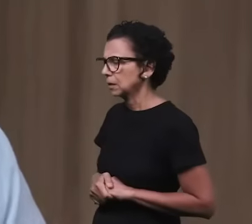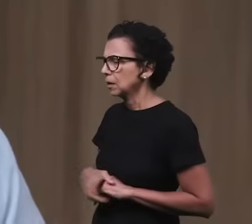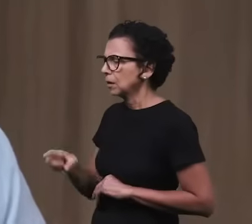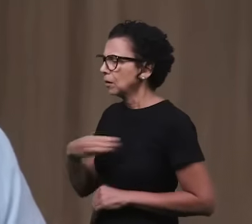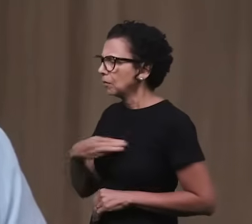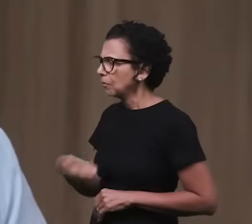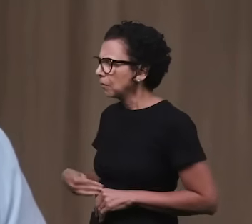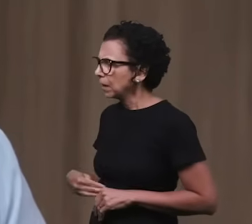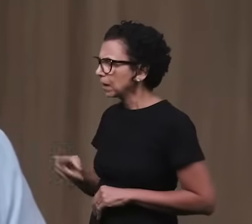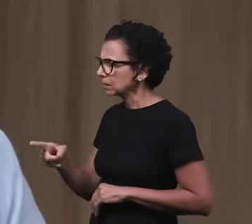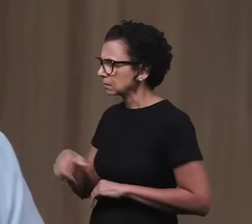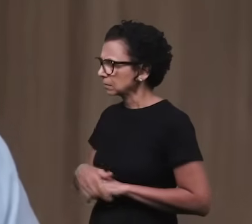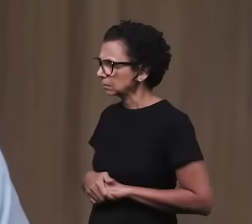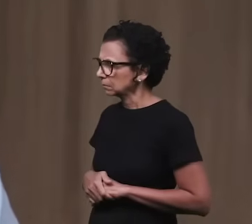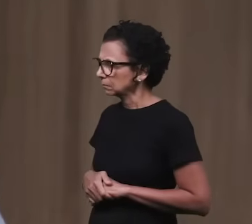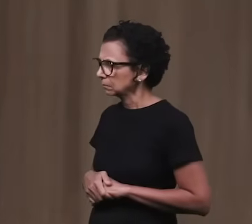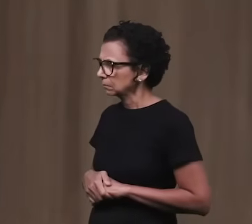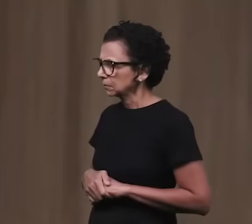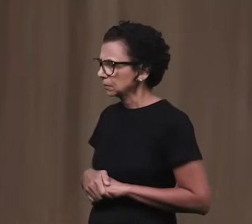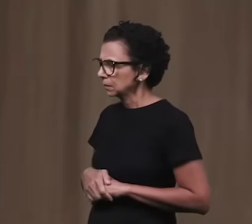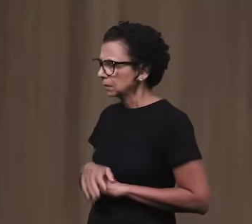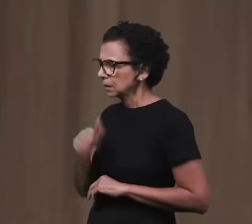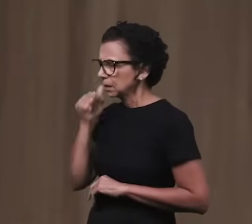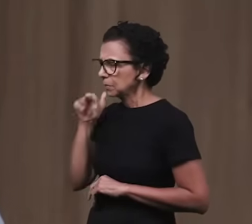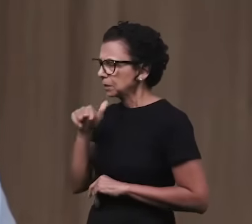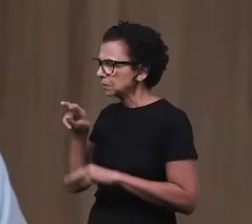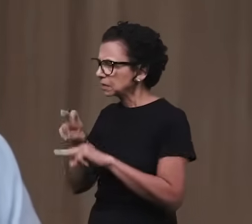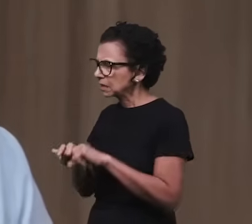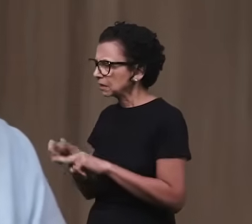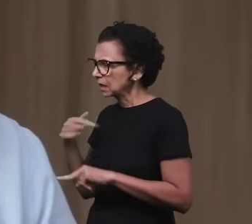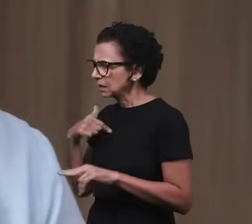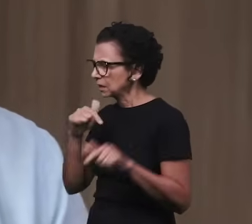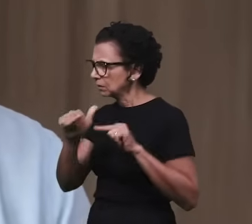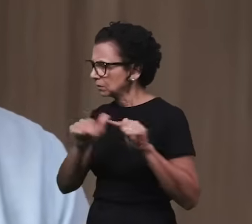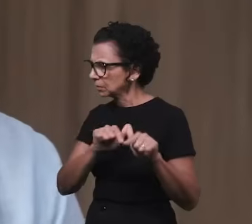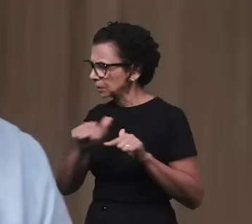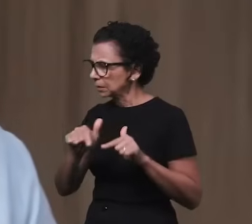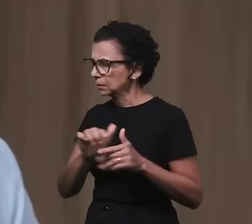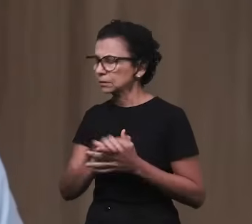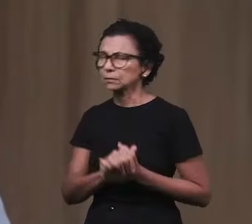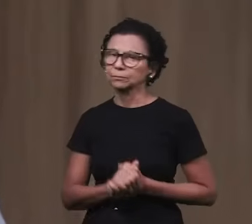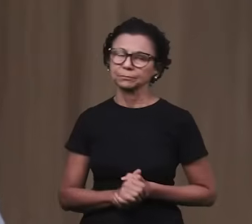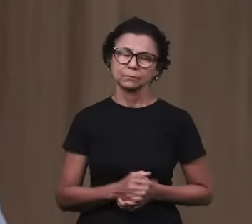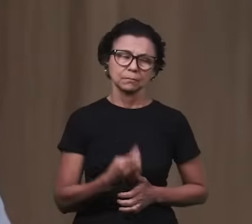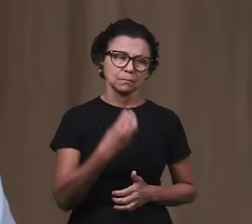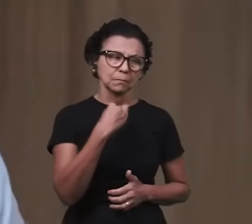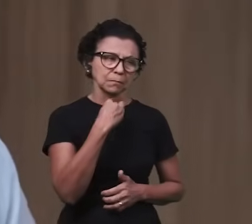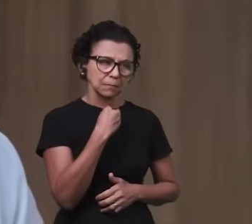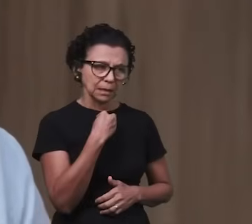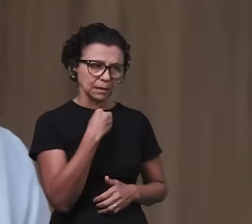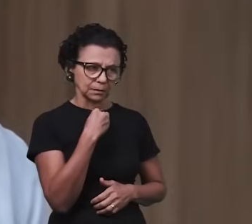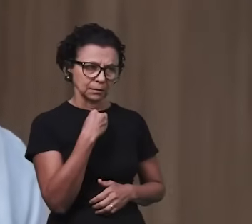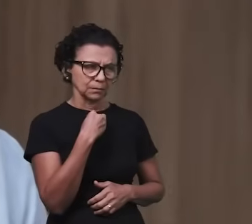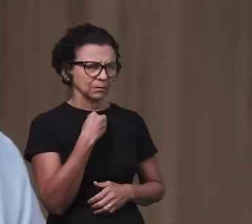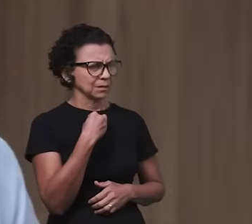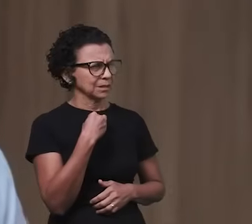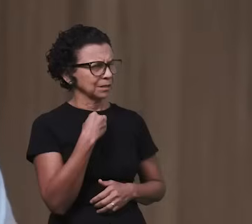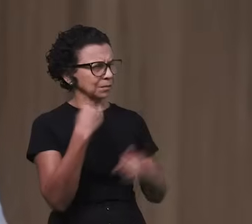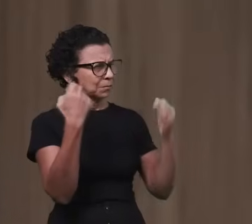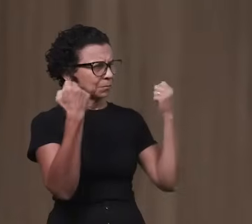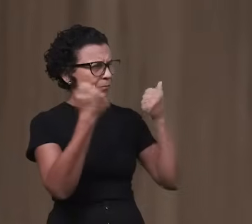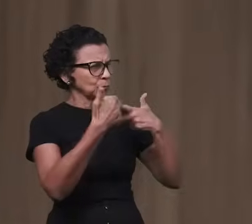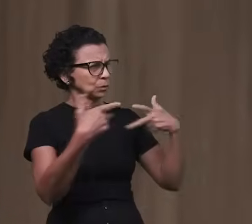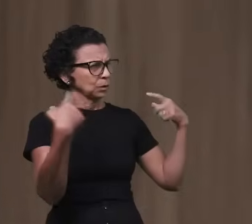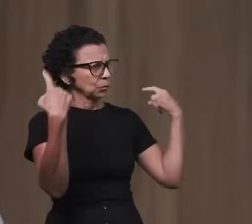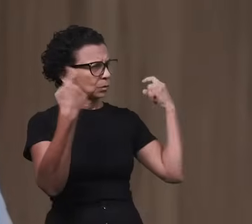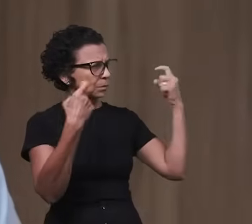Marta, você está preocupada com muitas coisas, mas só uma é necessária. Essa coisa necessária seria nós dedicarmos o nosso tempo